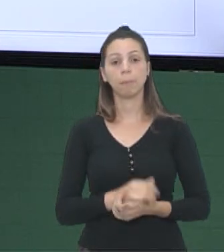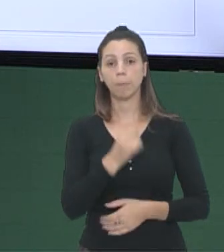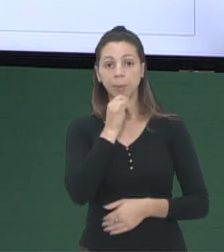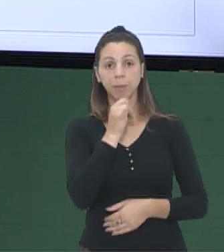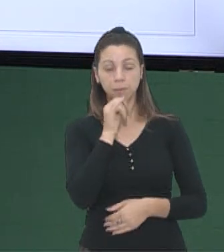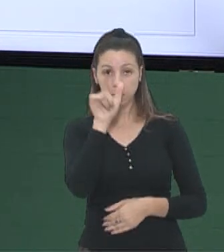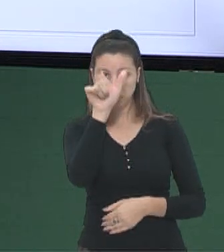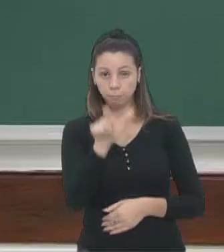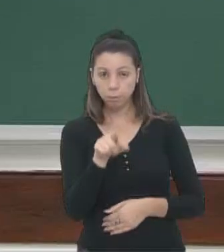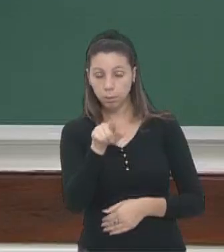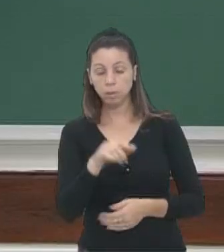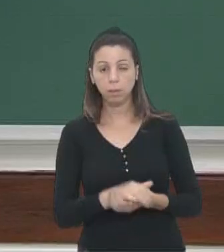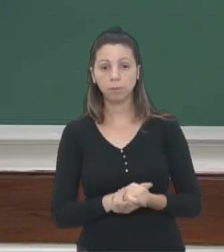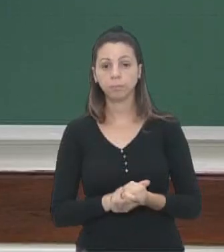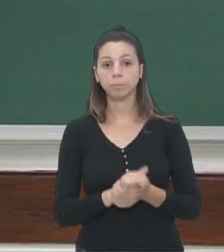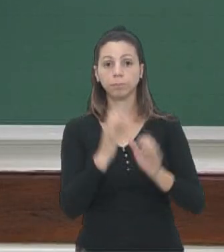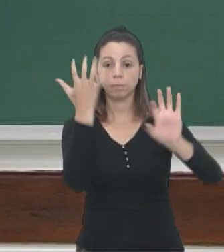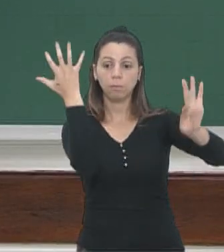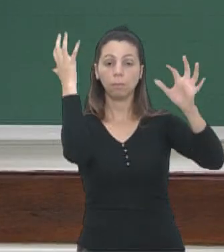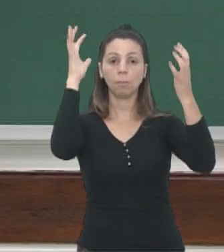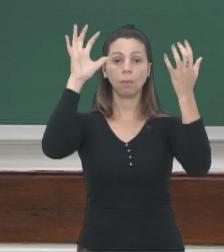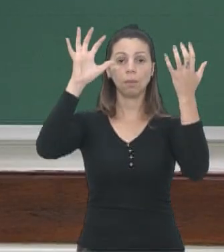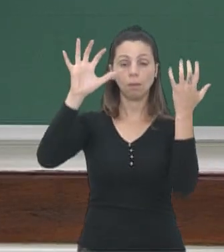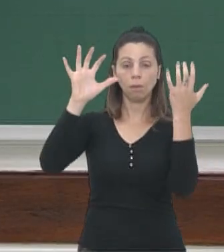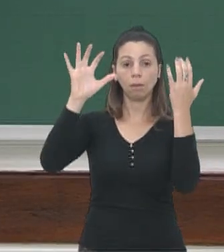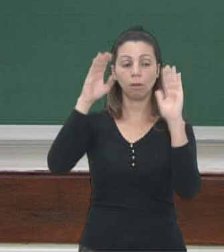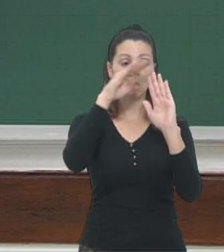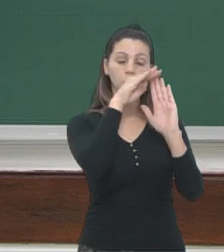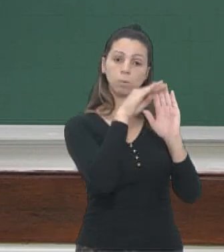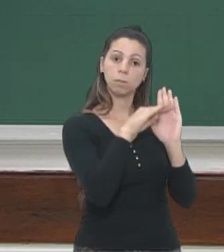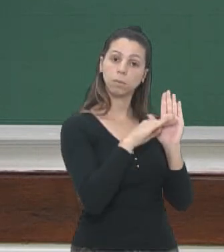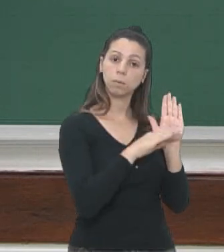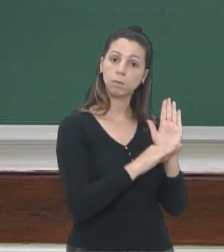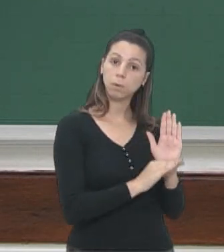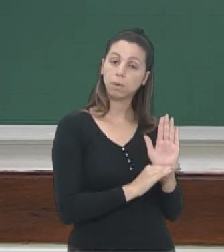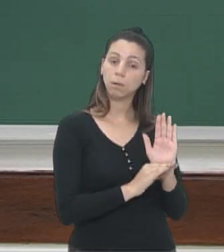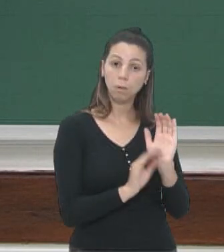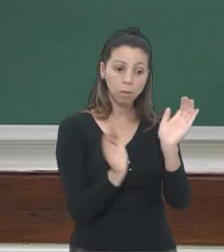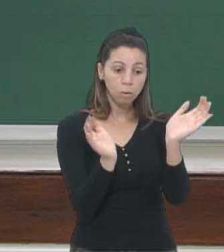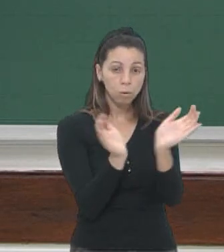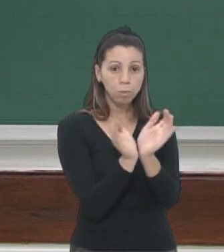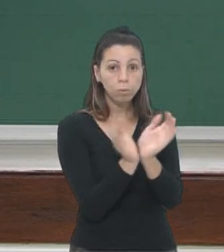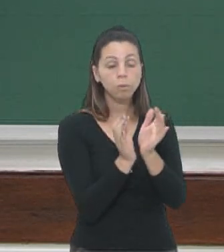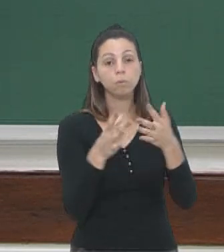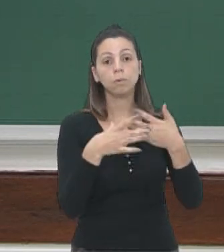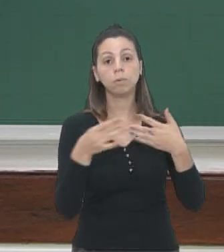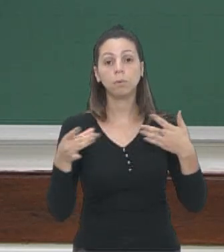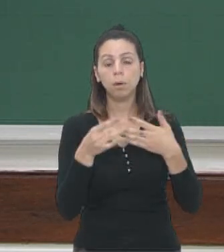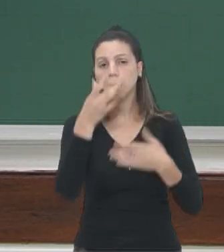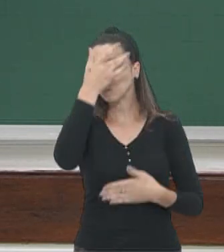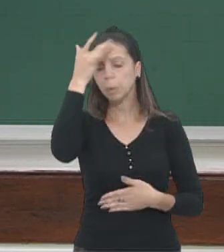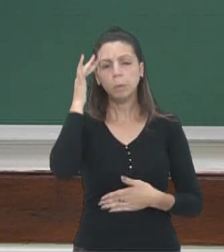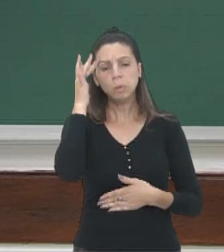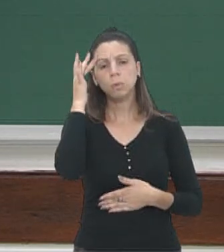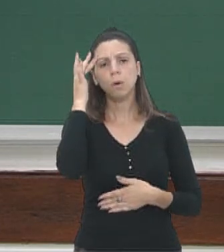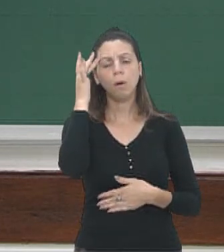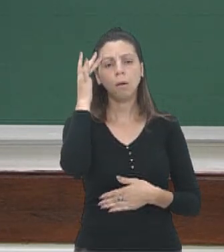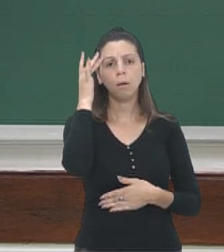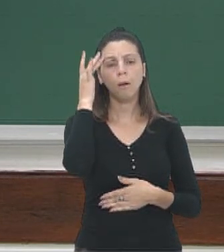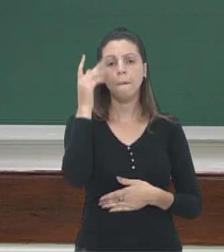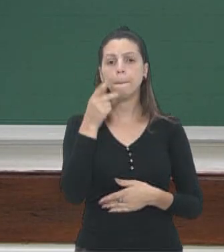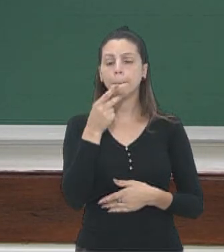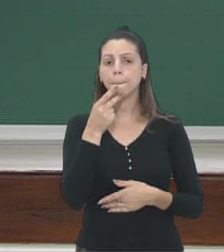por exemplo, a previsão do tempo, você está vendo os elementos ali, um conjunto de símbolos e uma pessoa indicando para você qual é